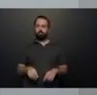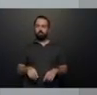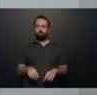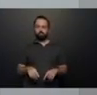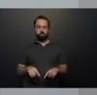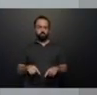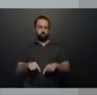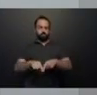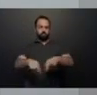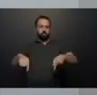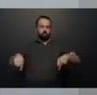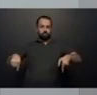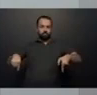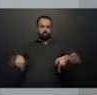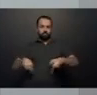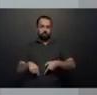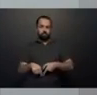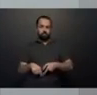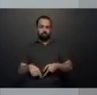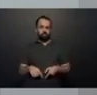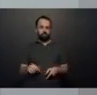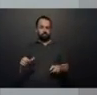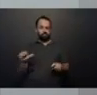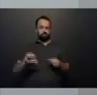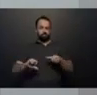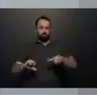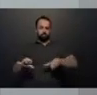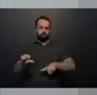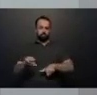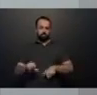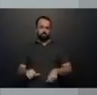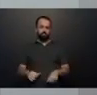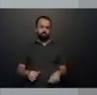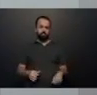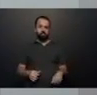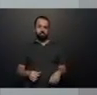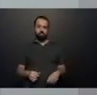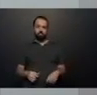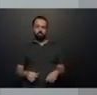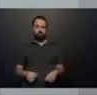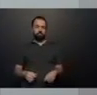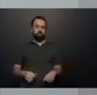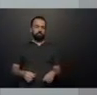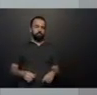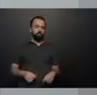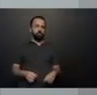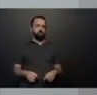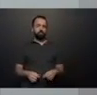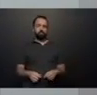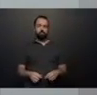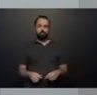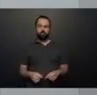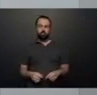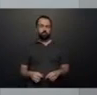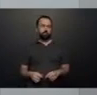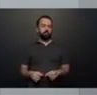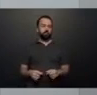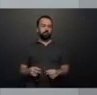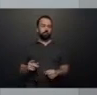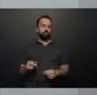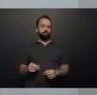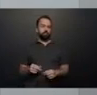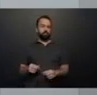Agora, como que é um laboratório de química? A gente falou de um método científico. Geralmente, todos os experimentos e